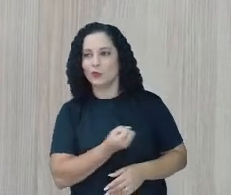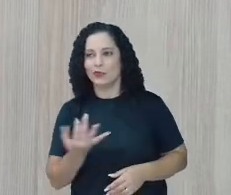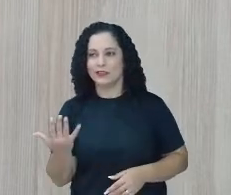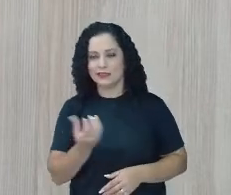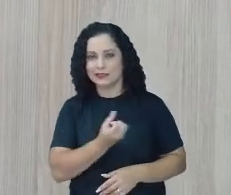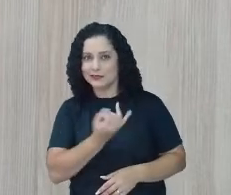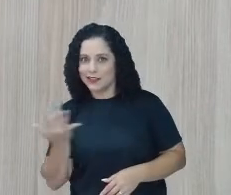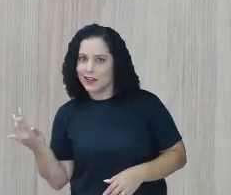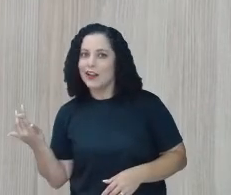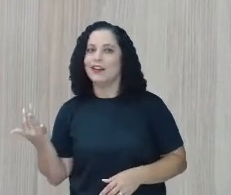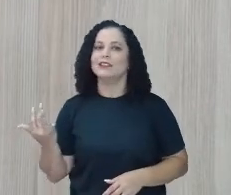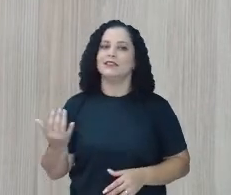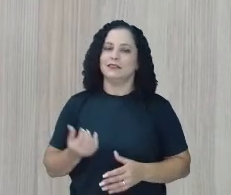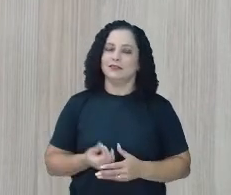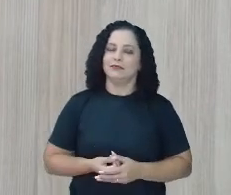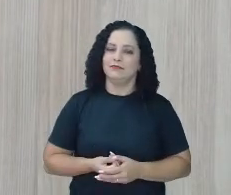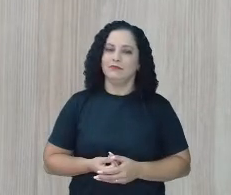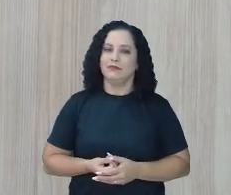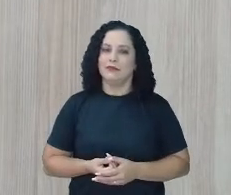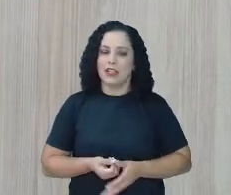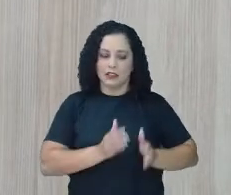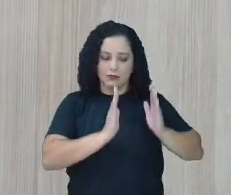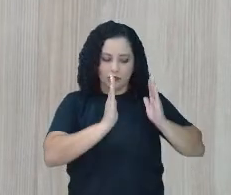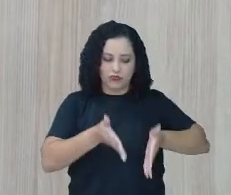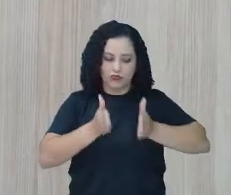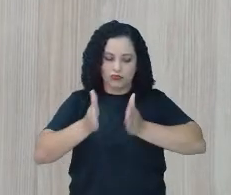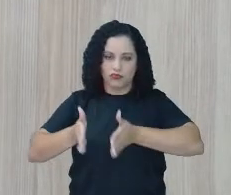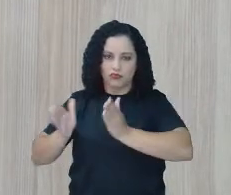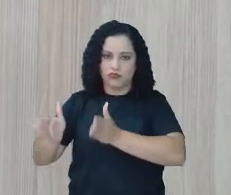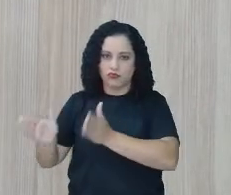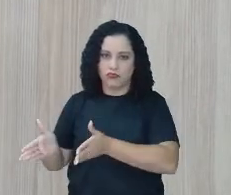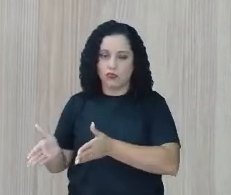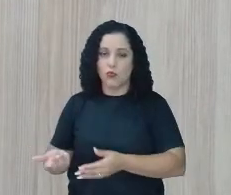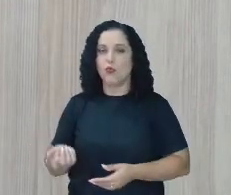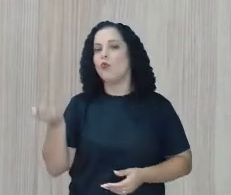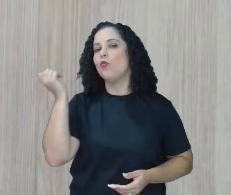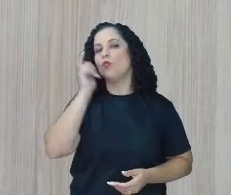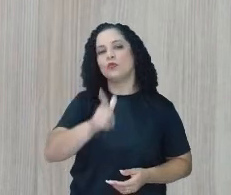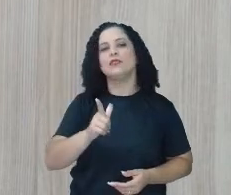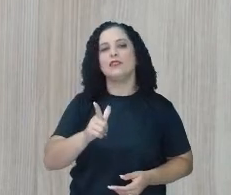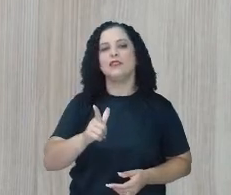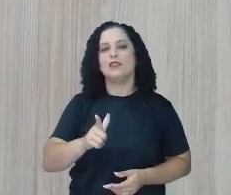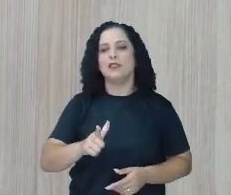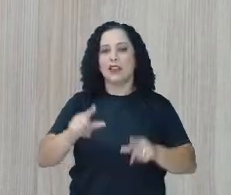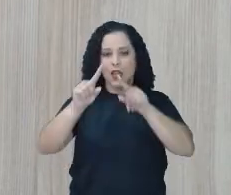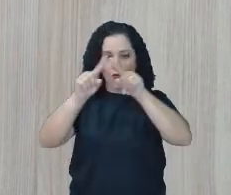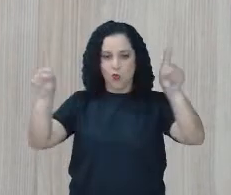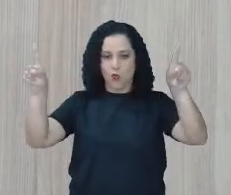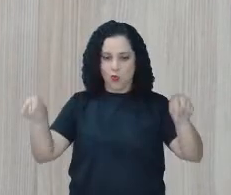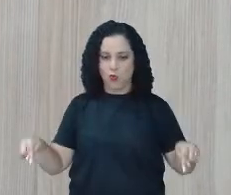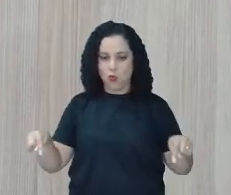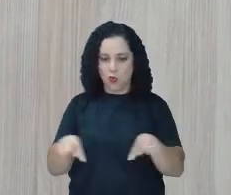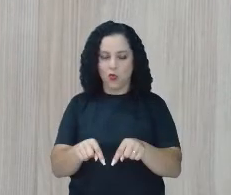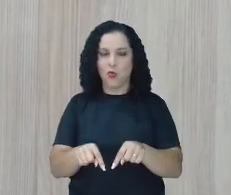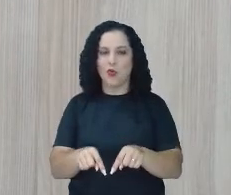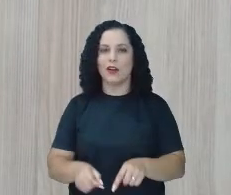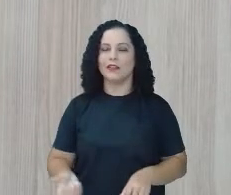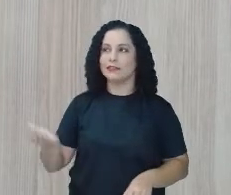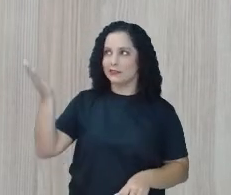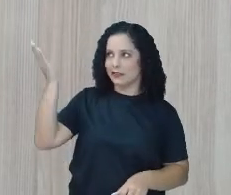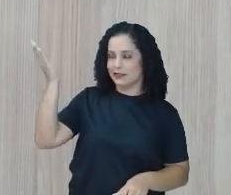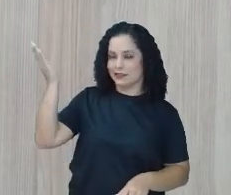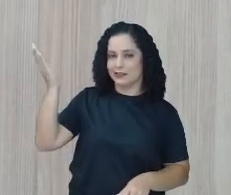bloquinhos que foram obtidos para se obter aí o bloco maior, certo? Através desse